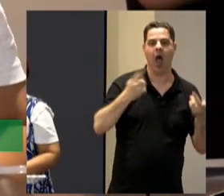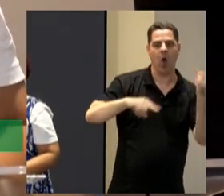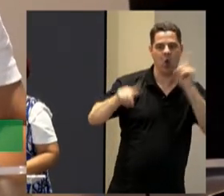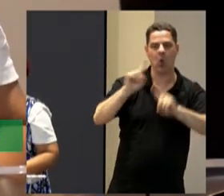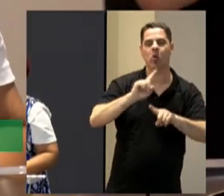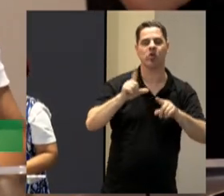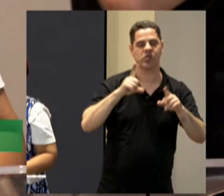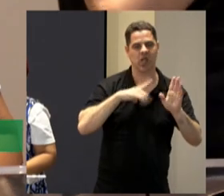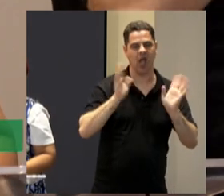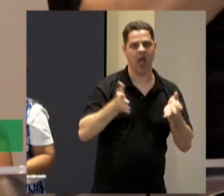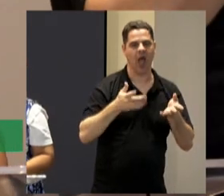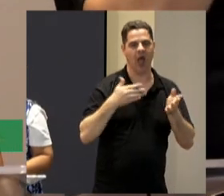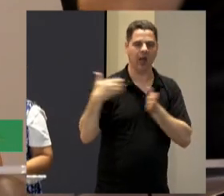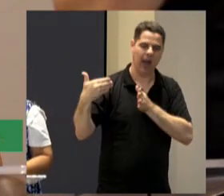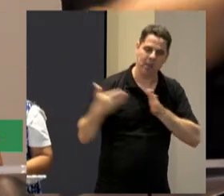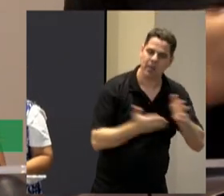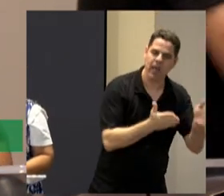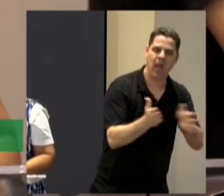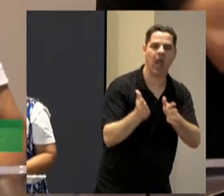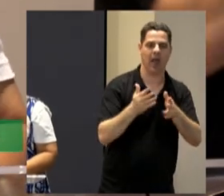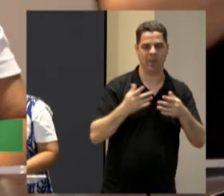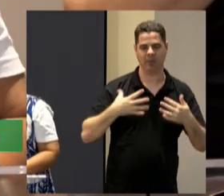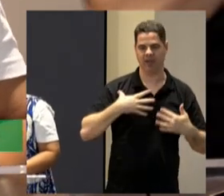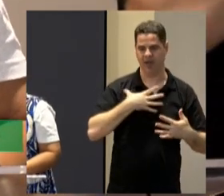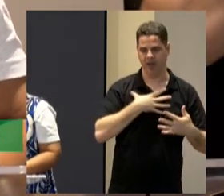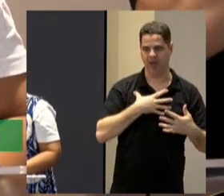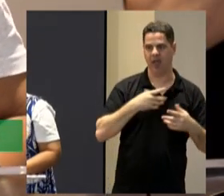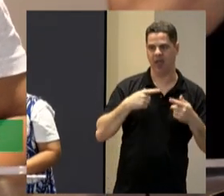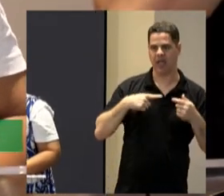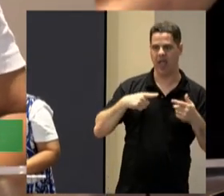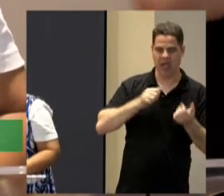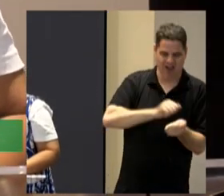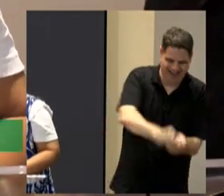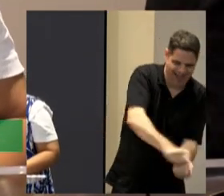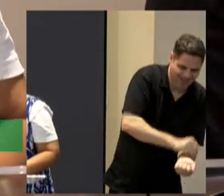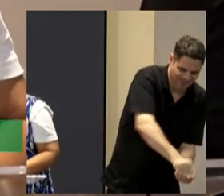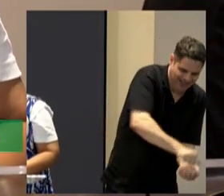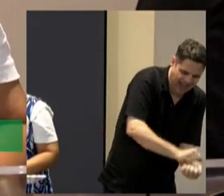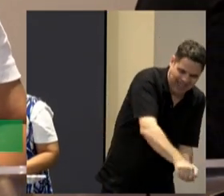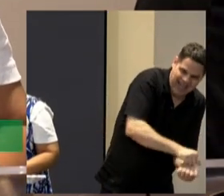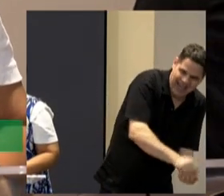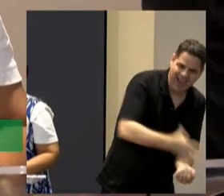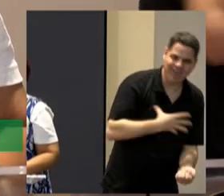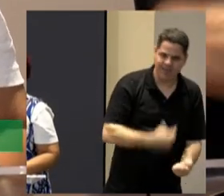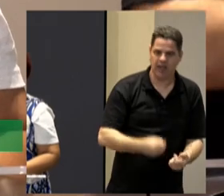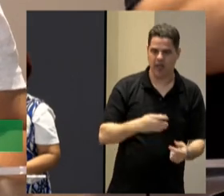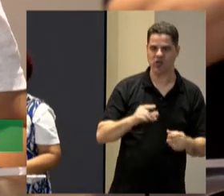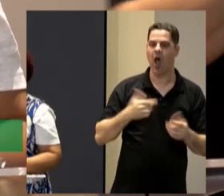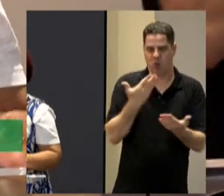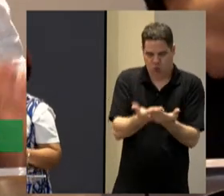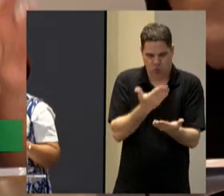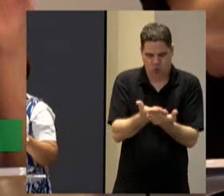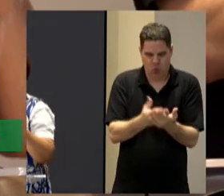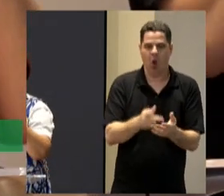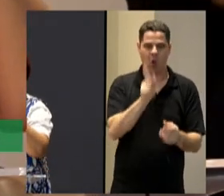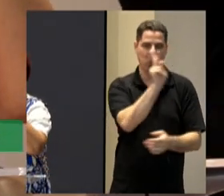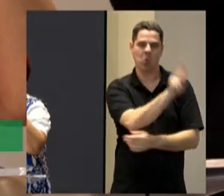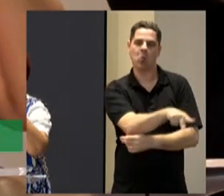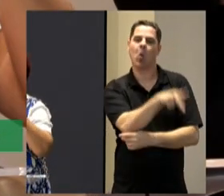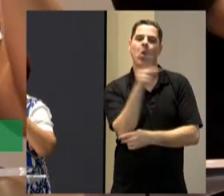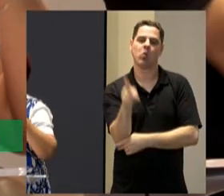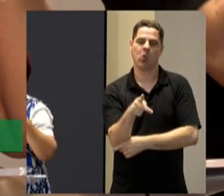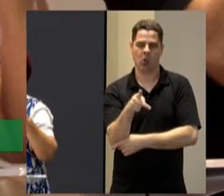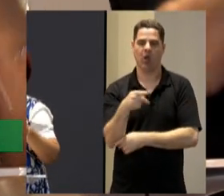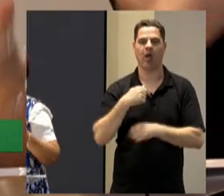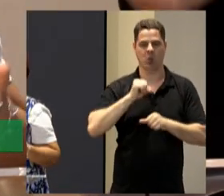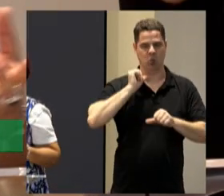conhecem, também no mesmo percurso. As filhas de lavadeiras tornaram-se professoras. Essa é uma